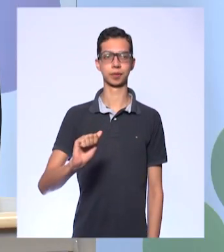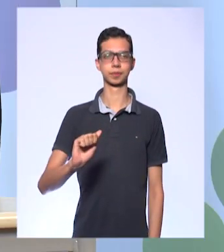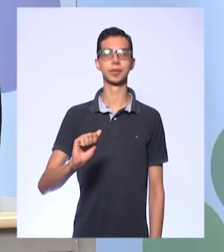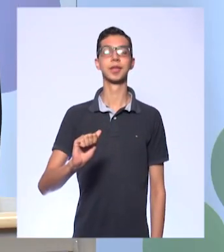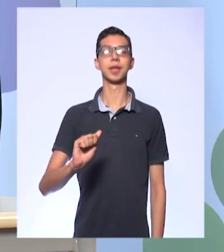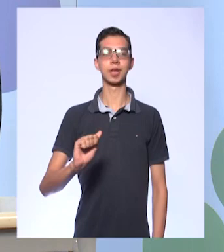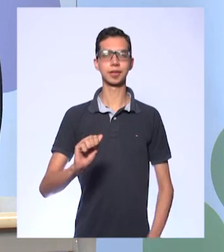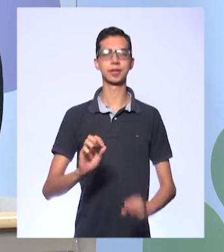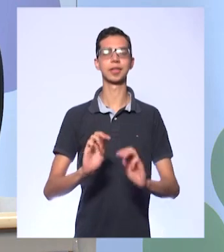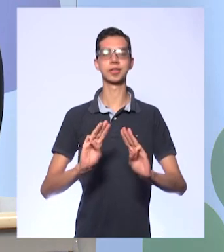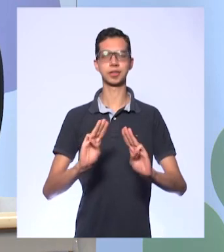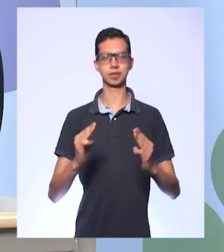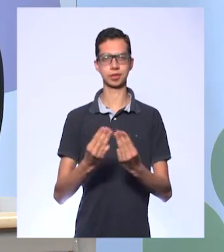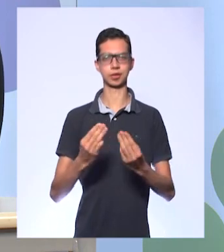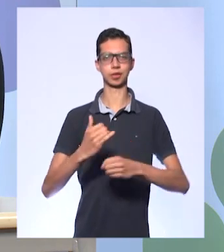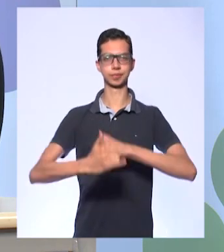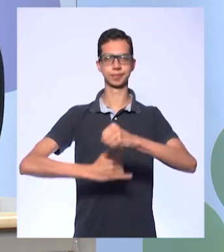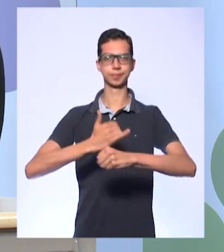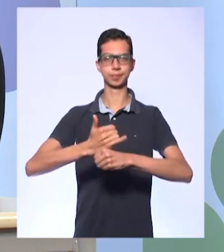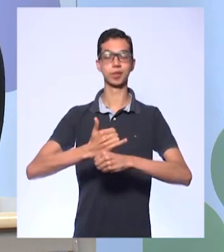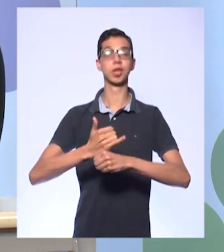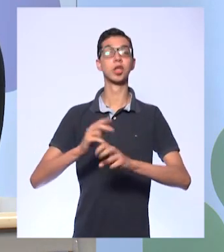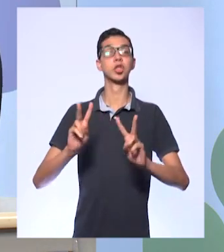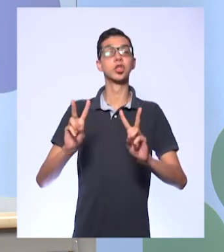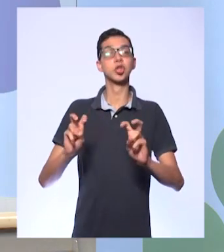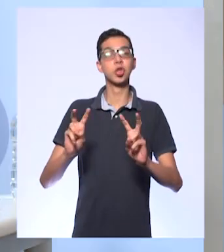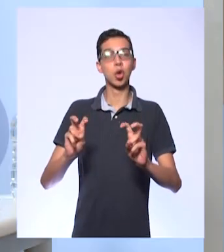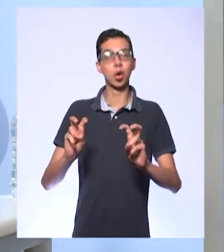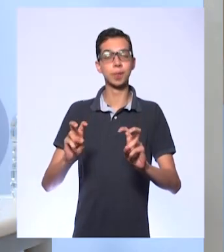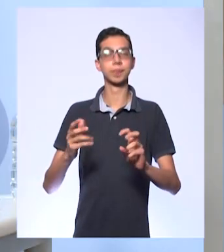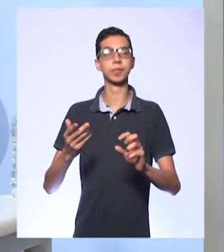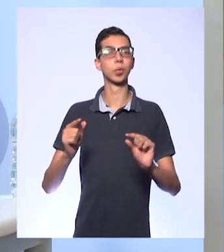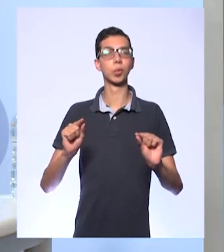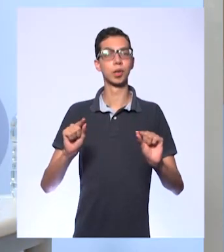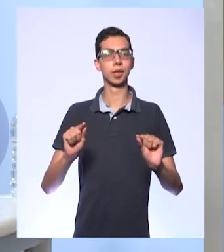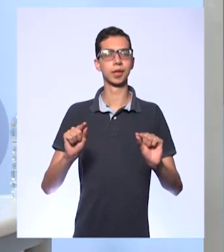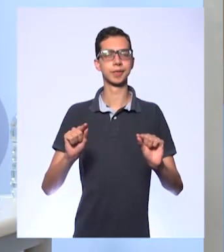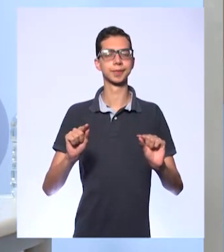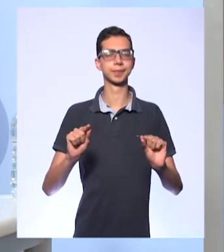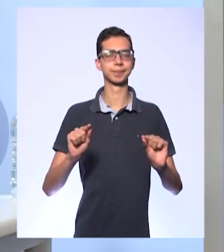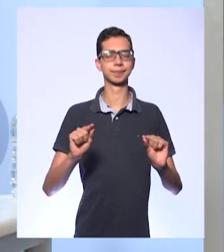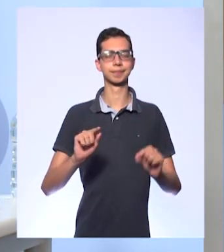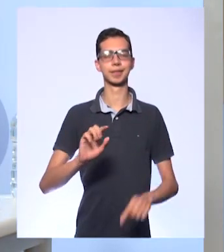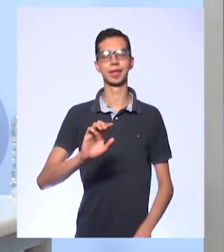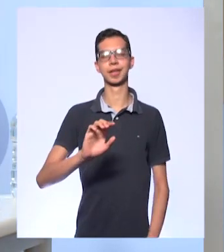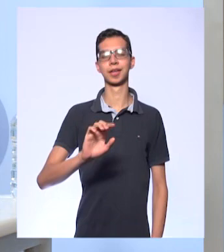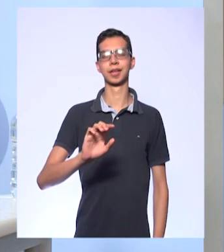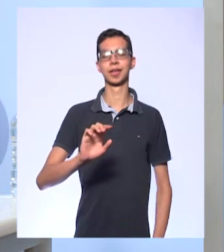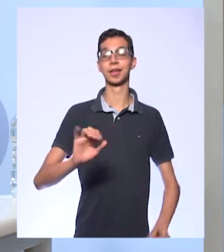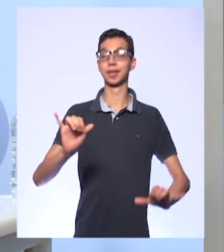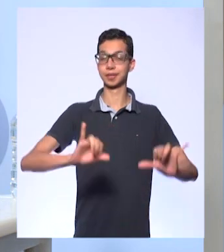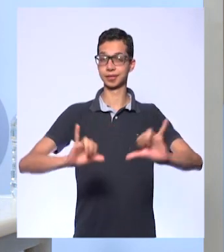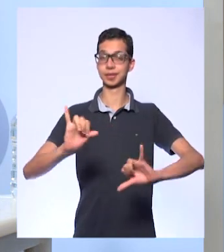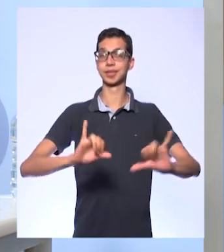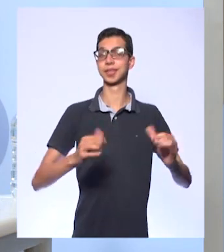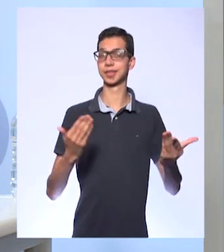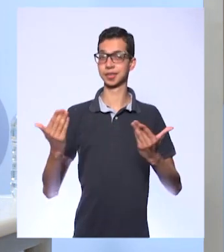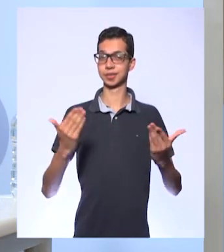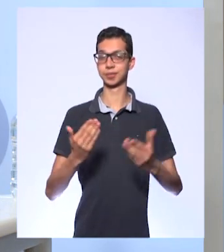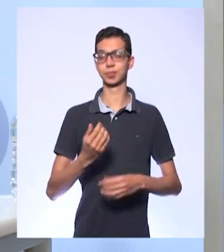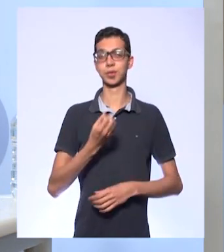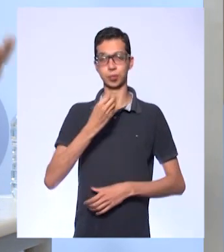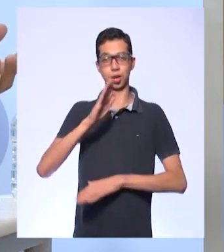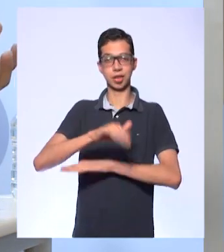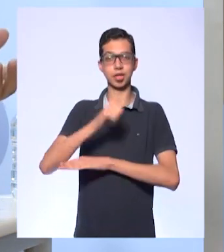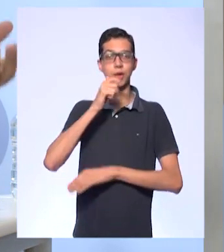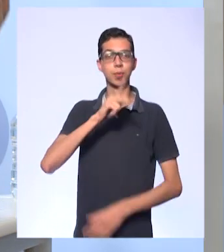constituintes, tá? Então, hoje estamos aqui com a professora Simone. Bem-vinda, Simone. Obrigada, Dani. Boa tarde, estudante.